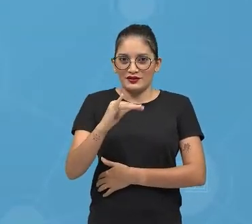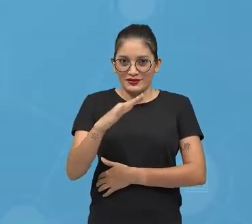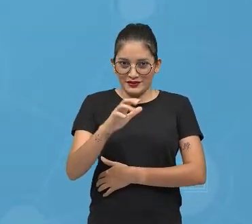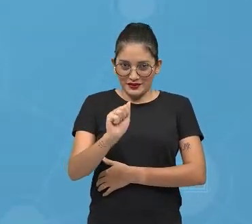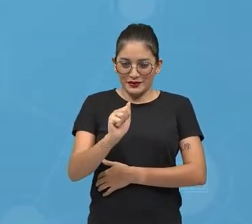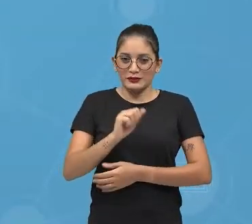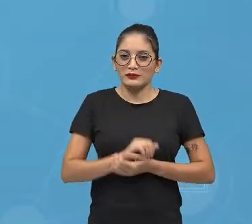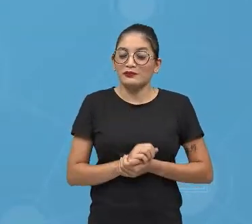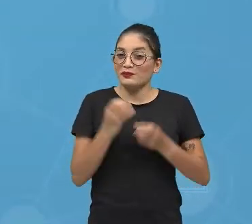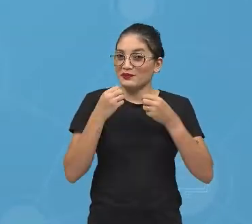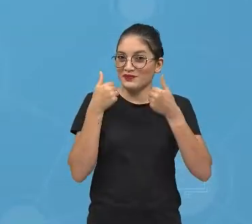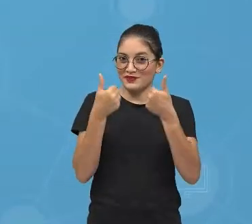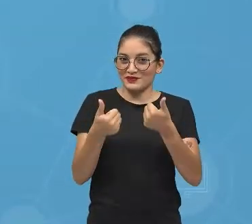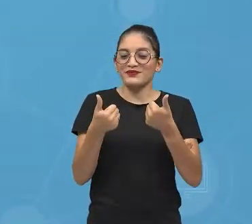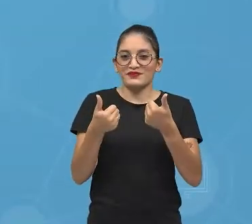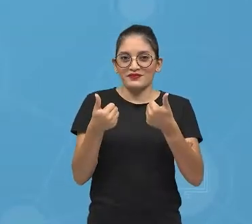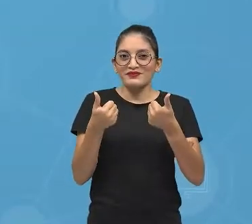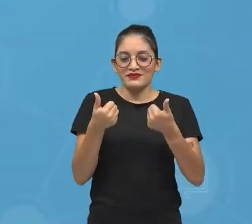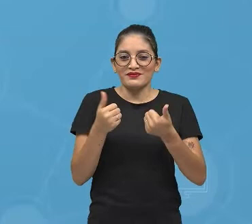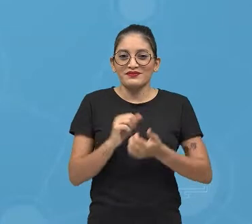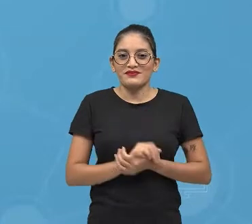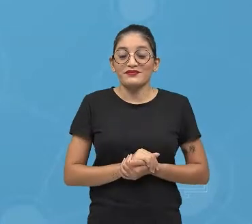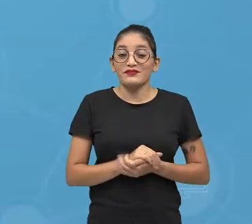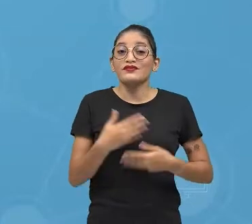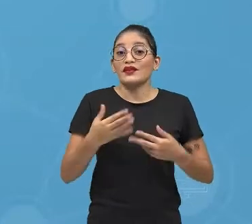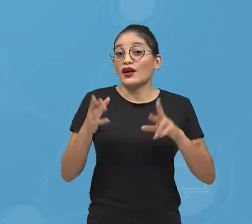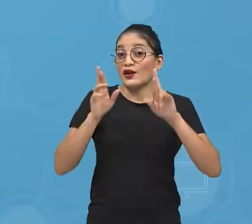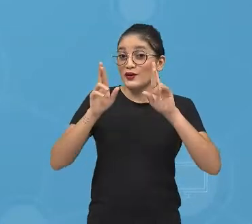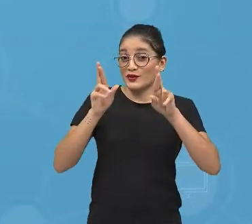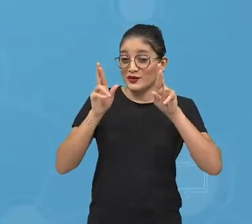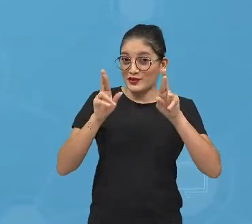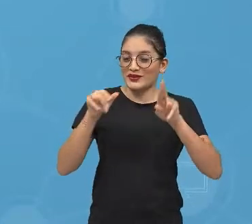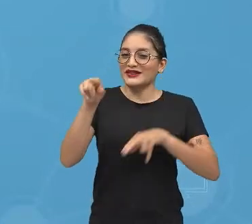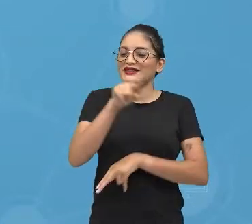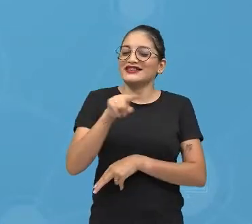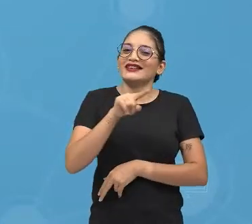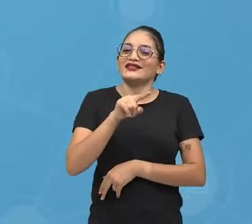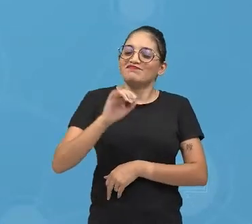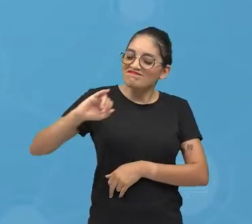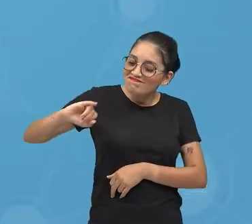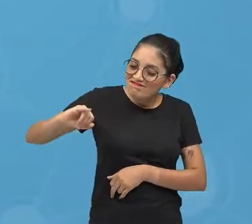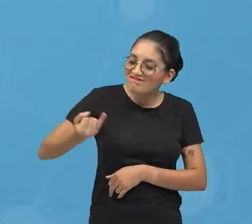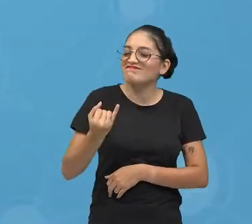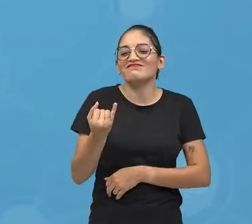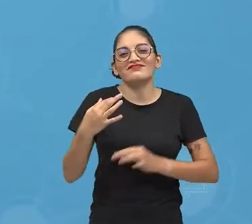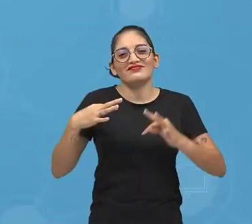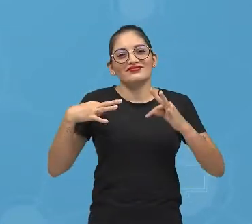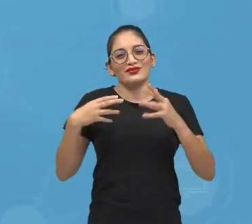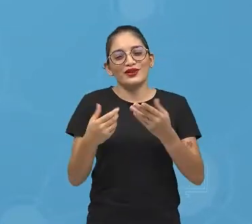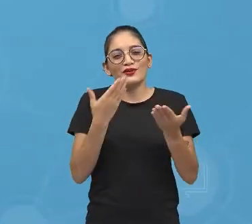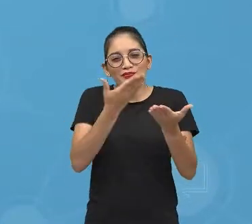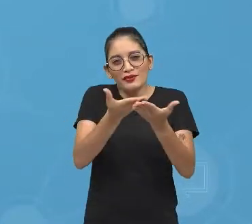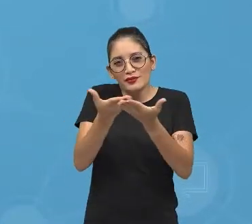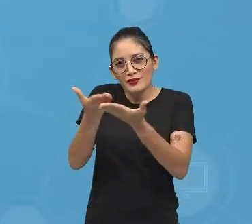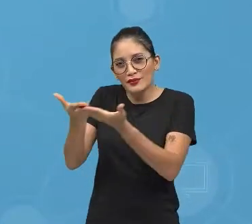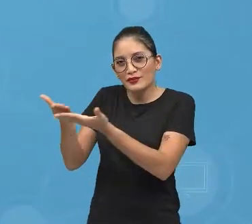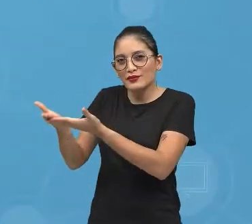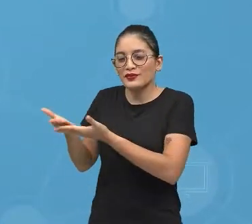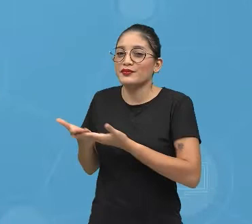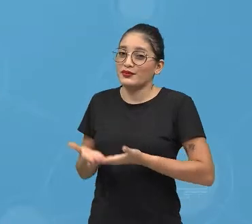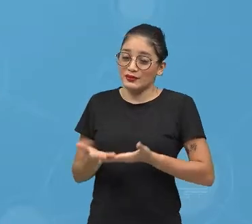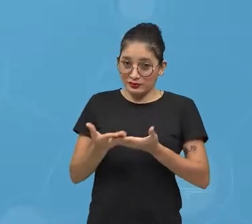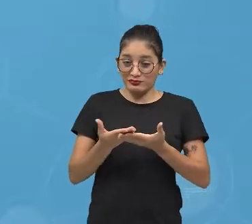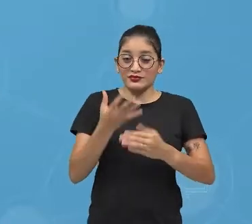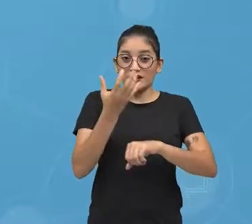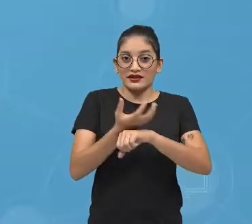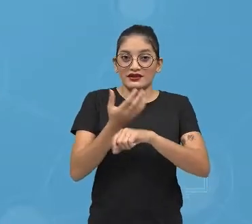Clemeci. Muito bem, pessoal, espero que vocês tenham aproveitado todas as nossas aulas de ensino